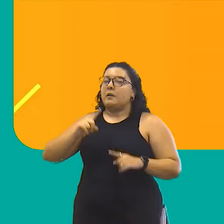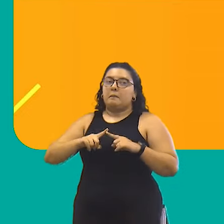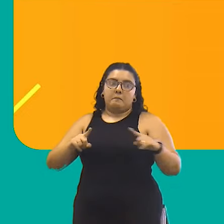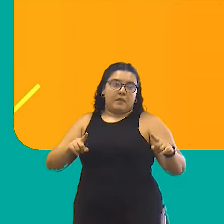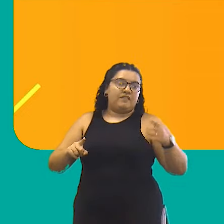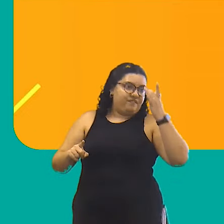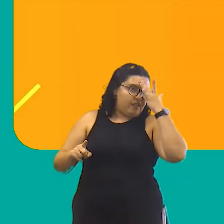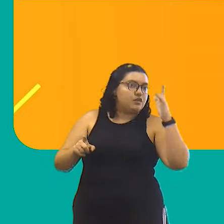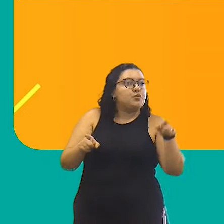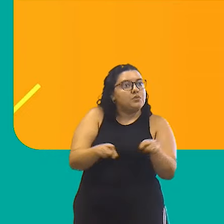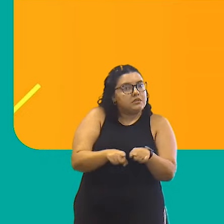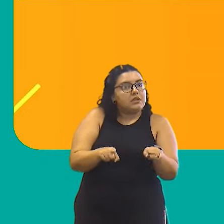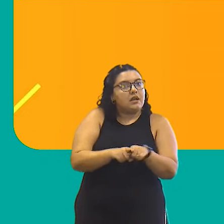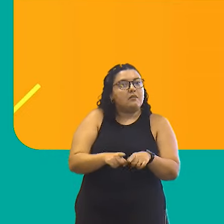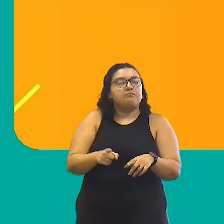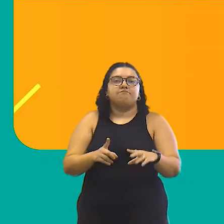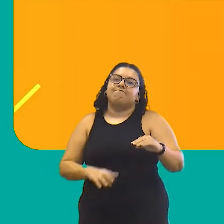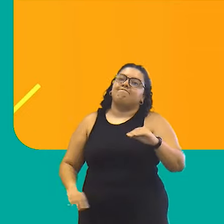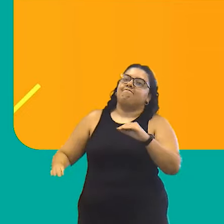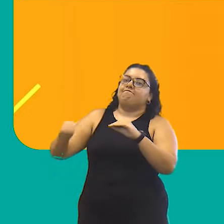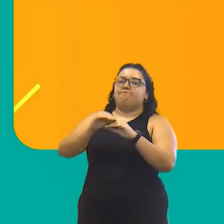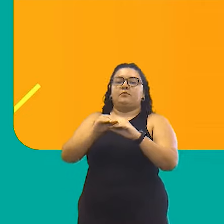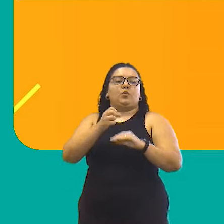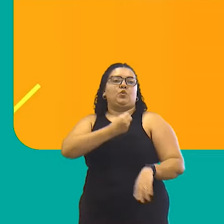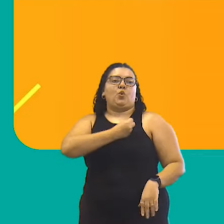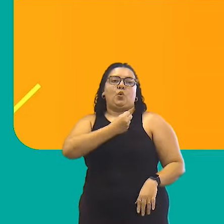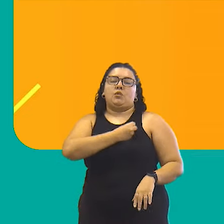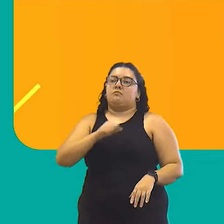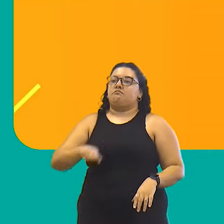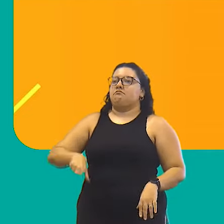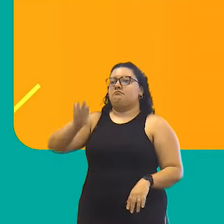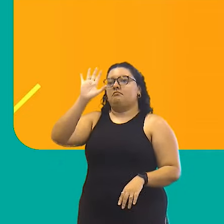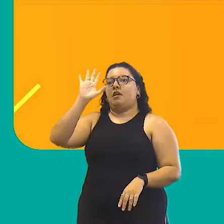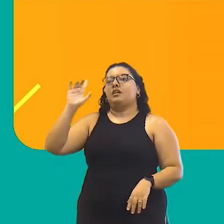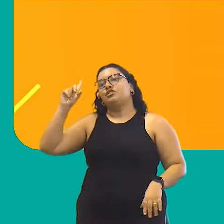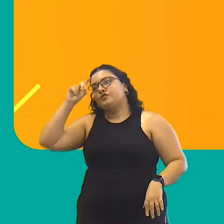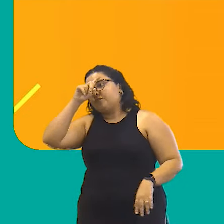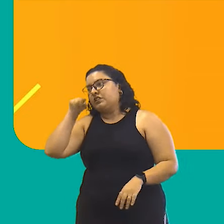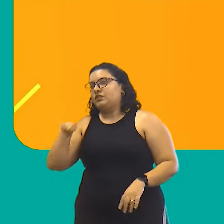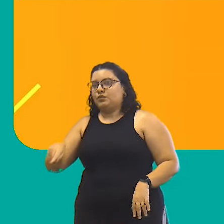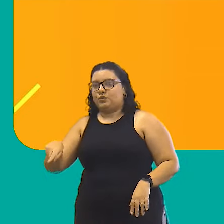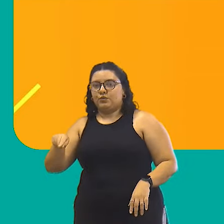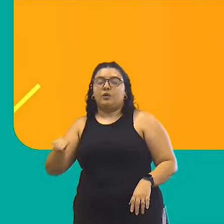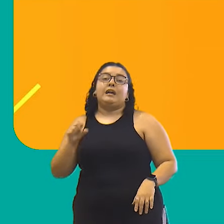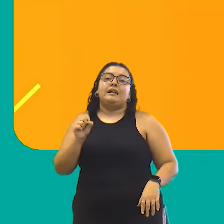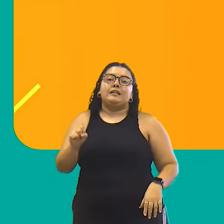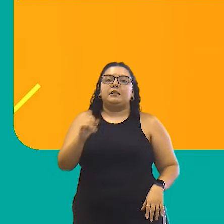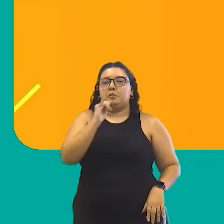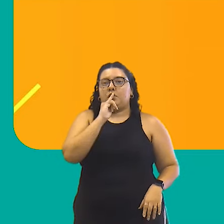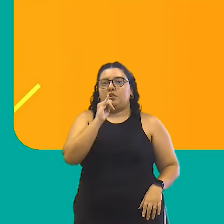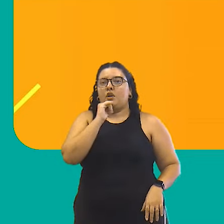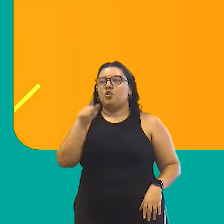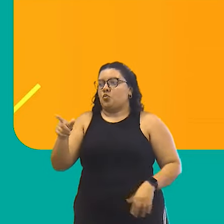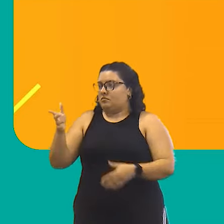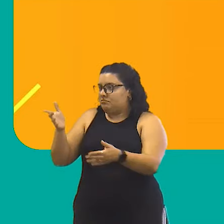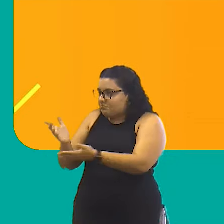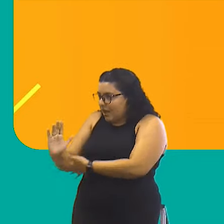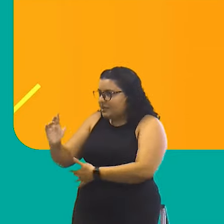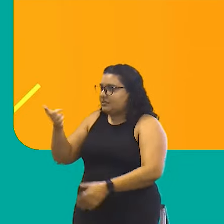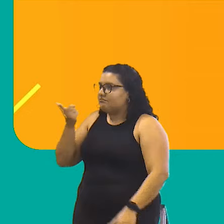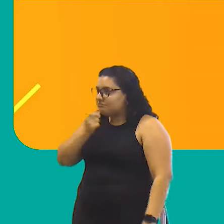fácil, você ganha muito ponto na difícil. Agora, se você acertar a questão